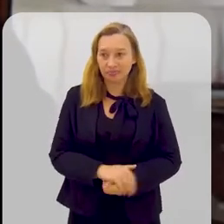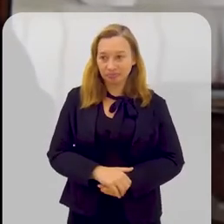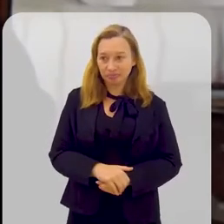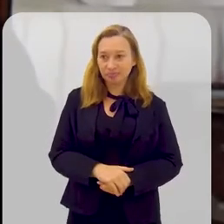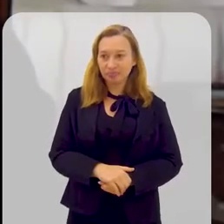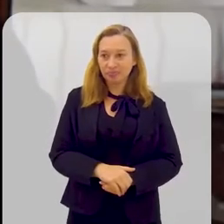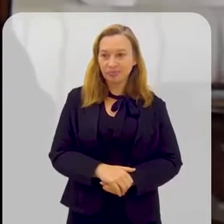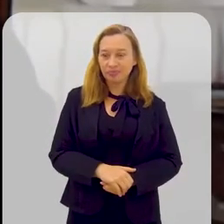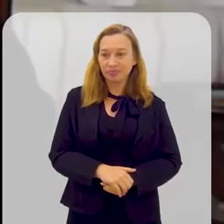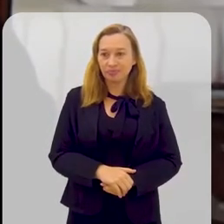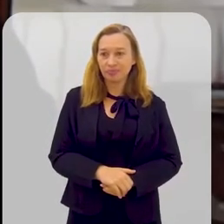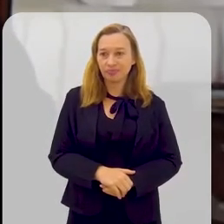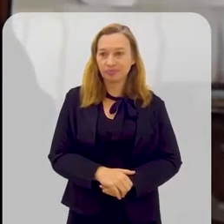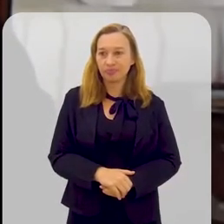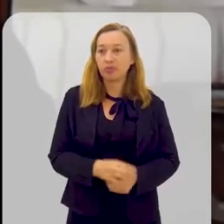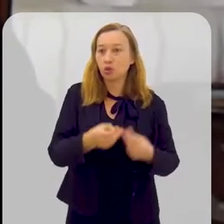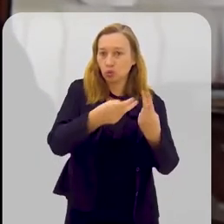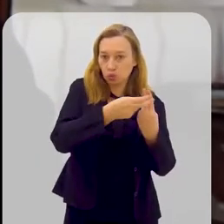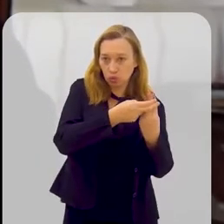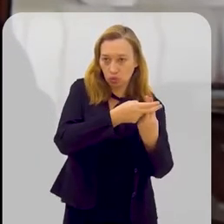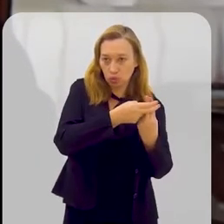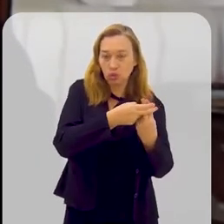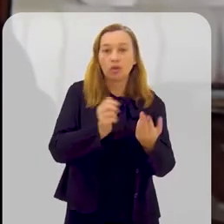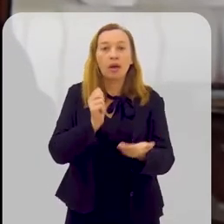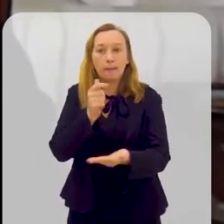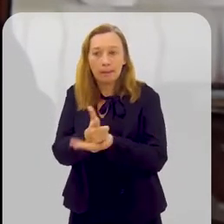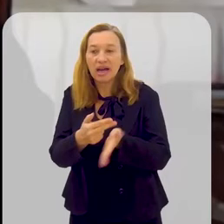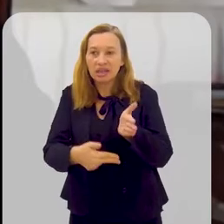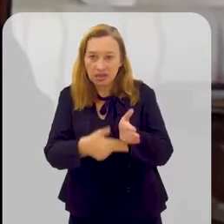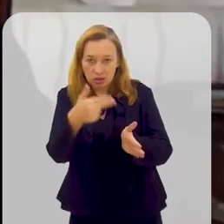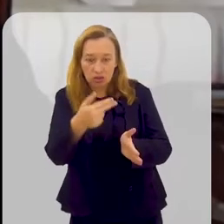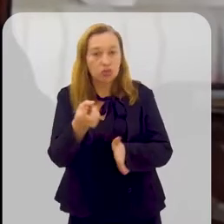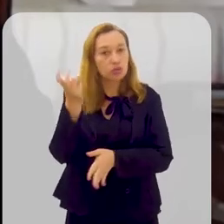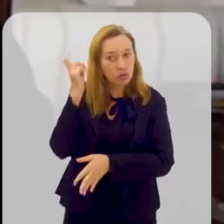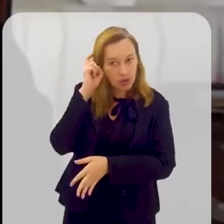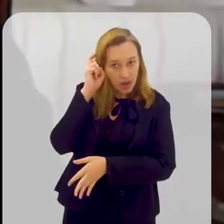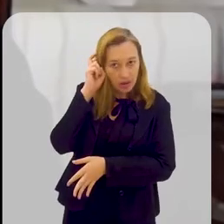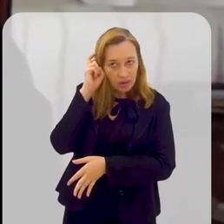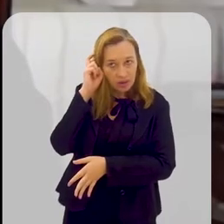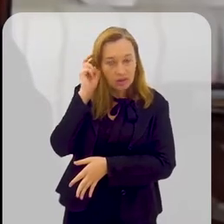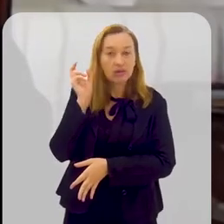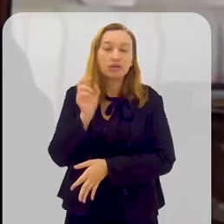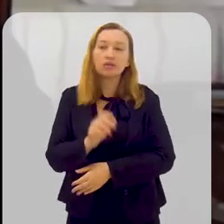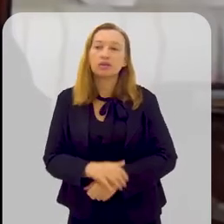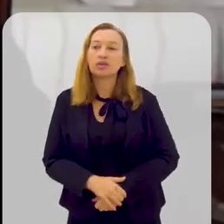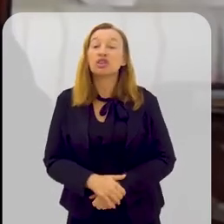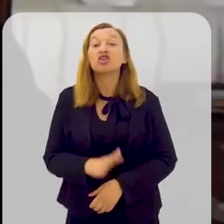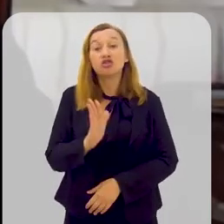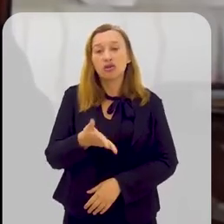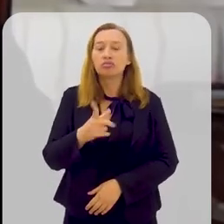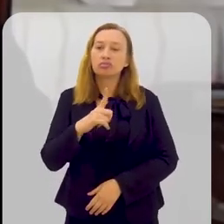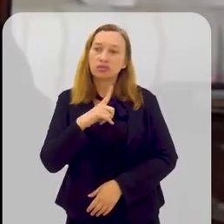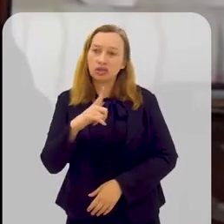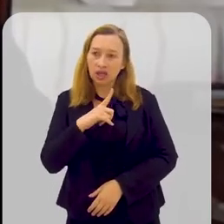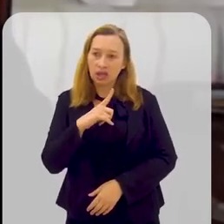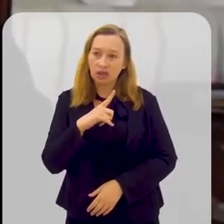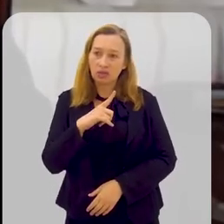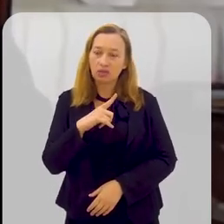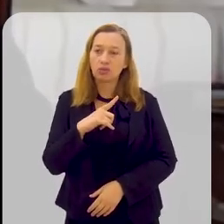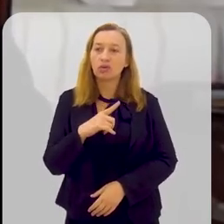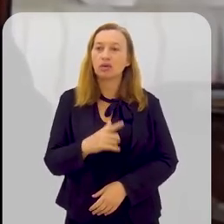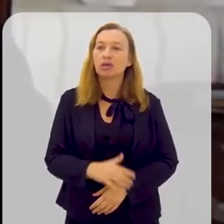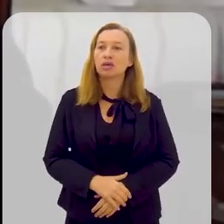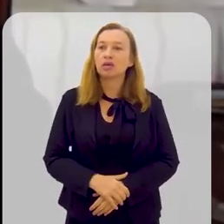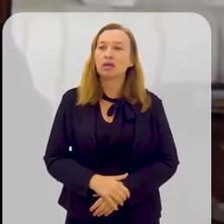vê os SUS Ele banca a cirurgia do implante coclear inclusive já